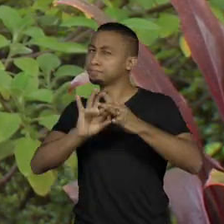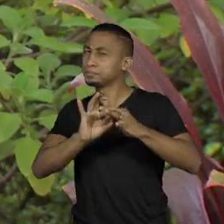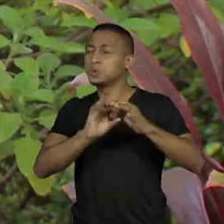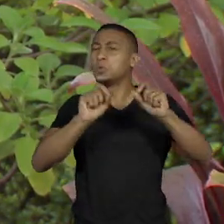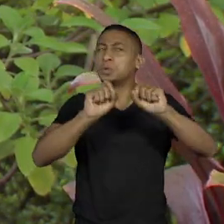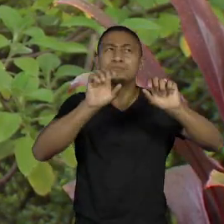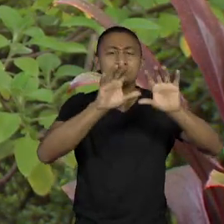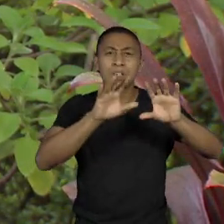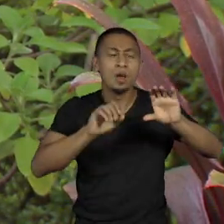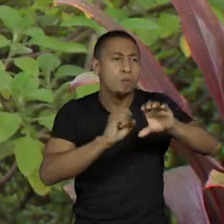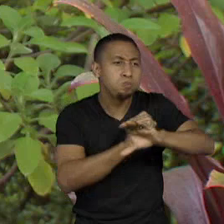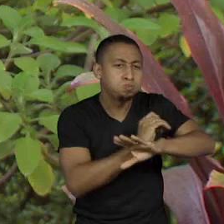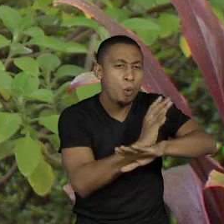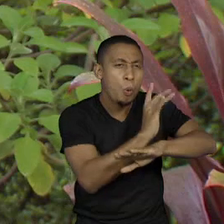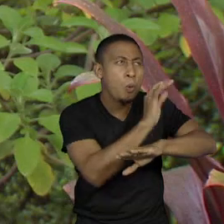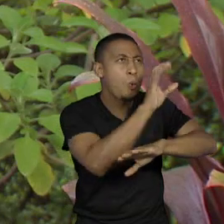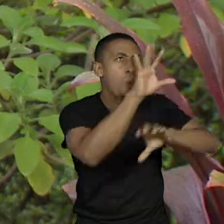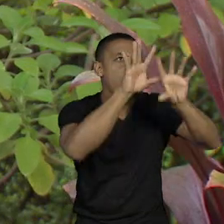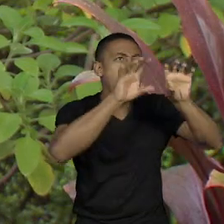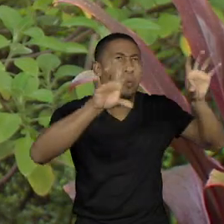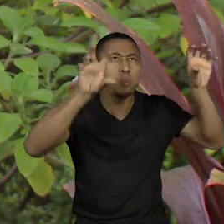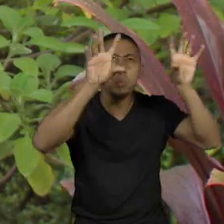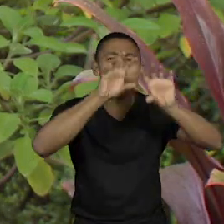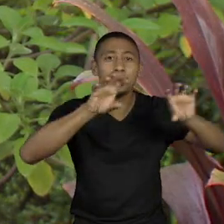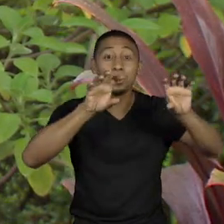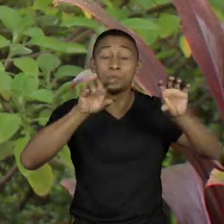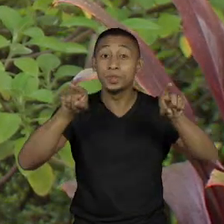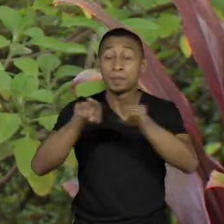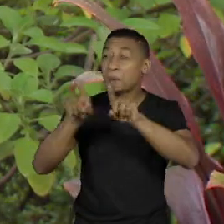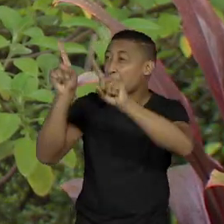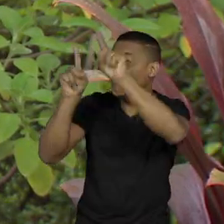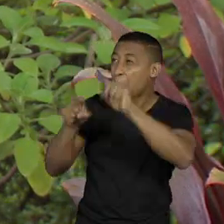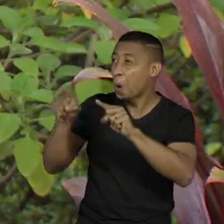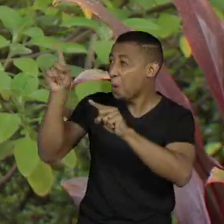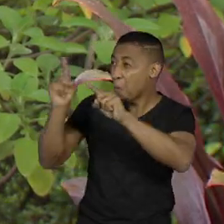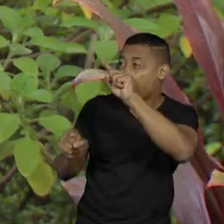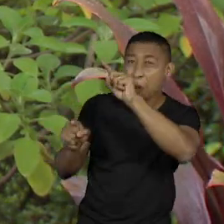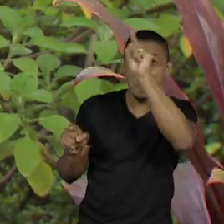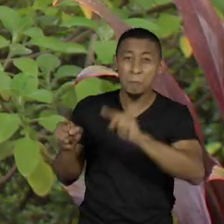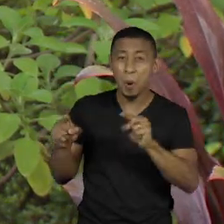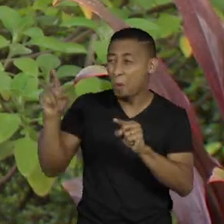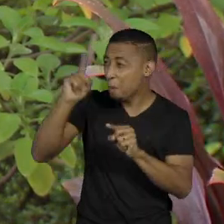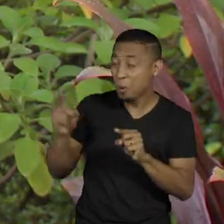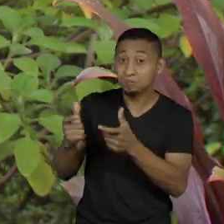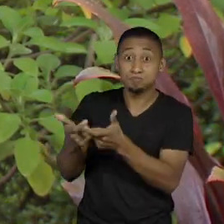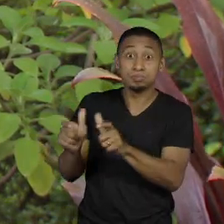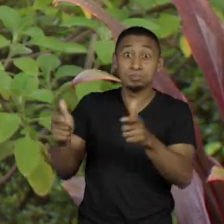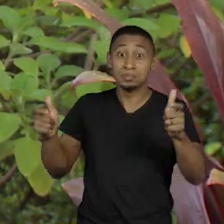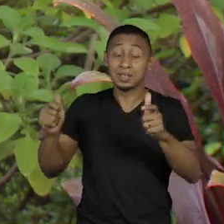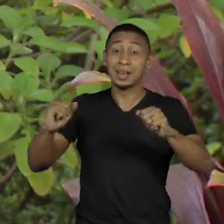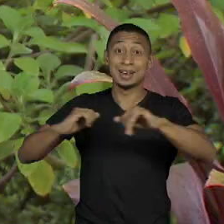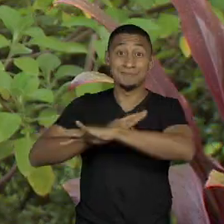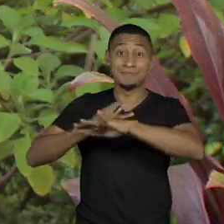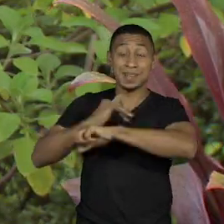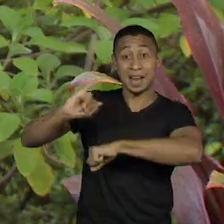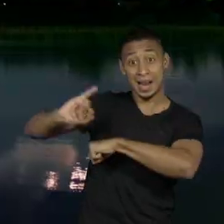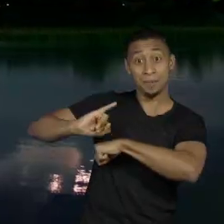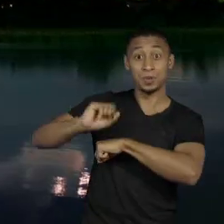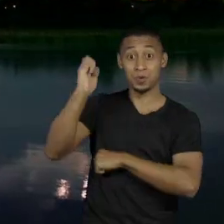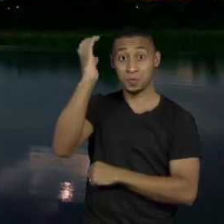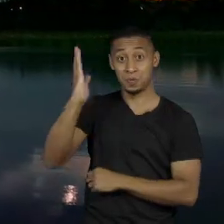as emissões de gases do efeito estufa e o número maior de descargas elétricas nas grandes capitais do